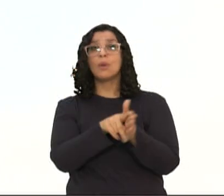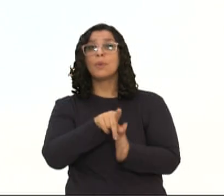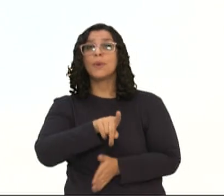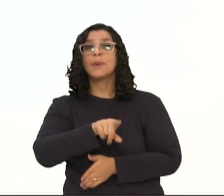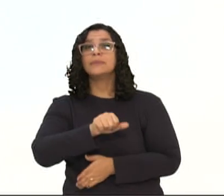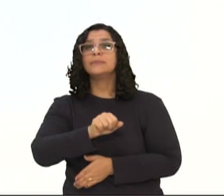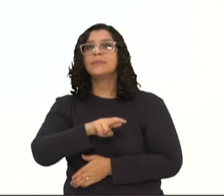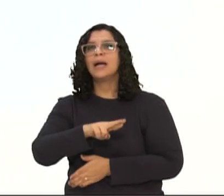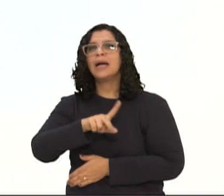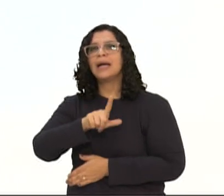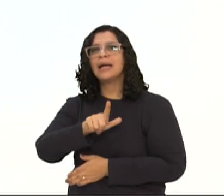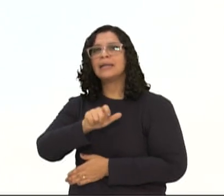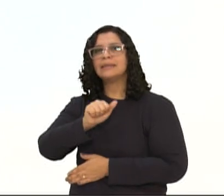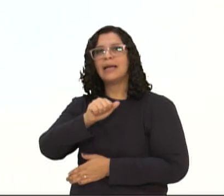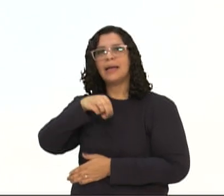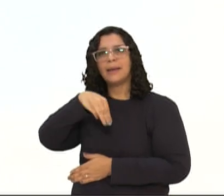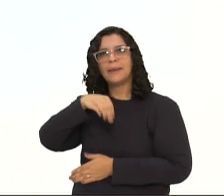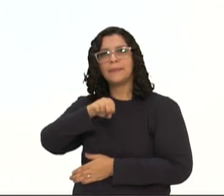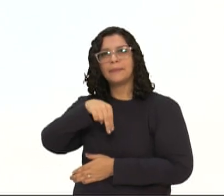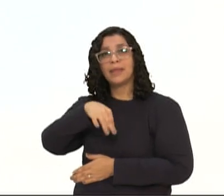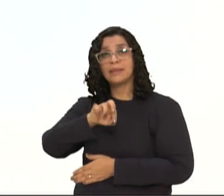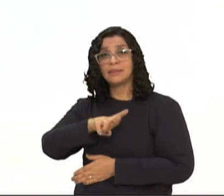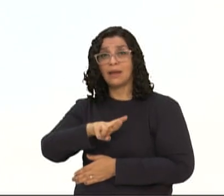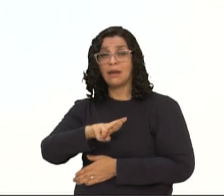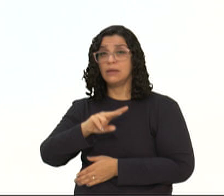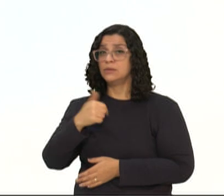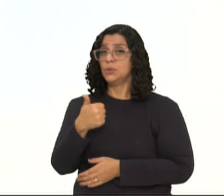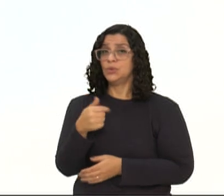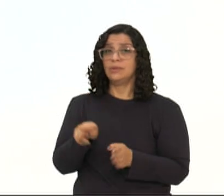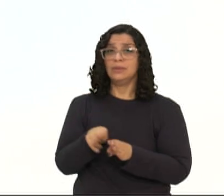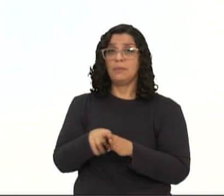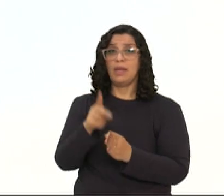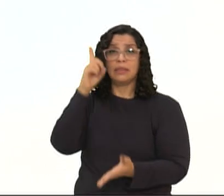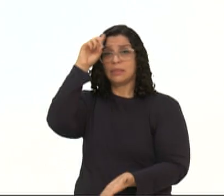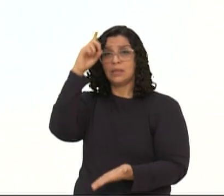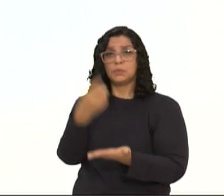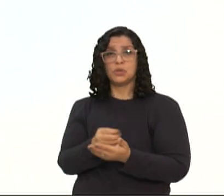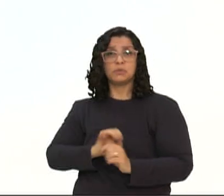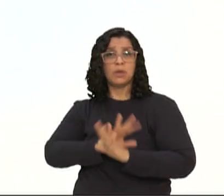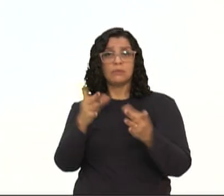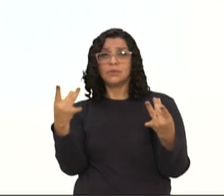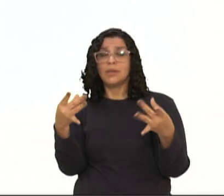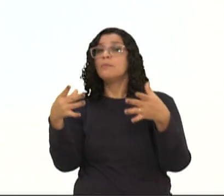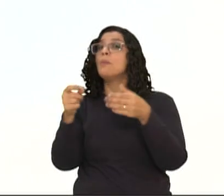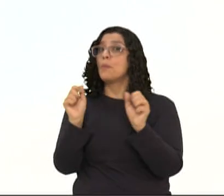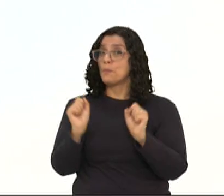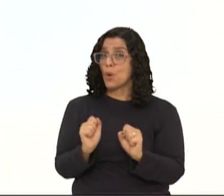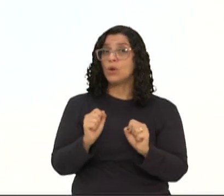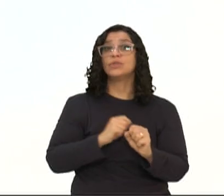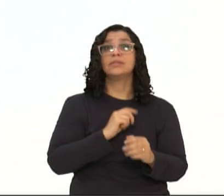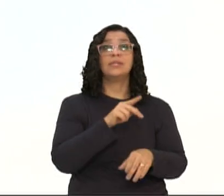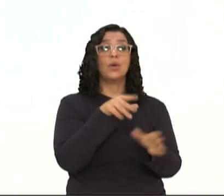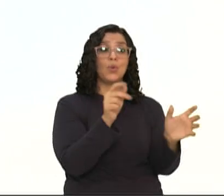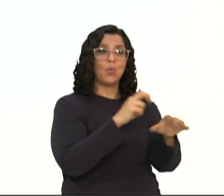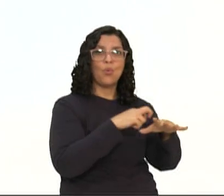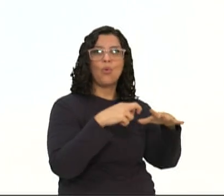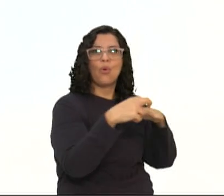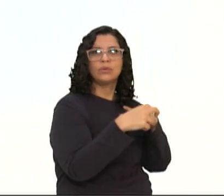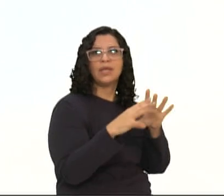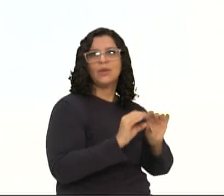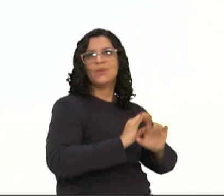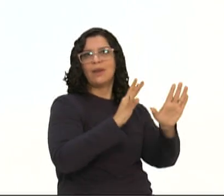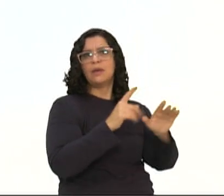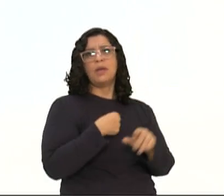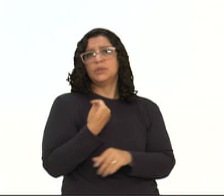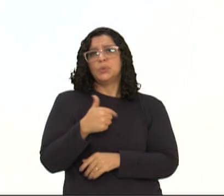parlamentar, como não tinha despotismo, não pode ter despotismo esclarecido. Pode até ter um parlamento esclarecido, mas como não tem